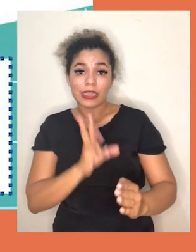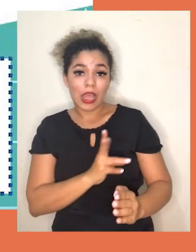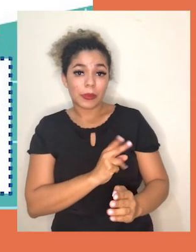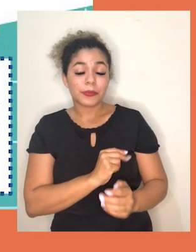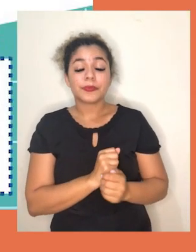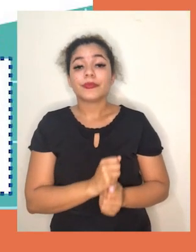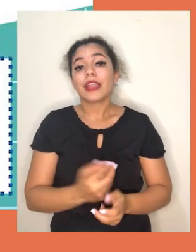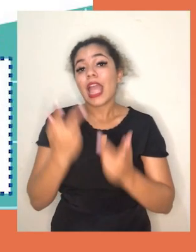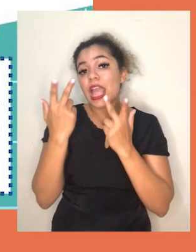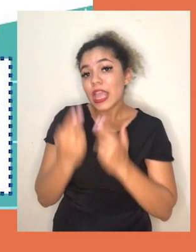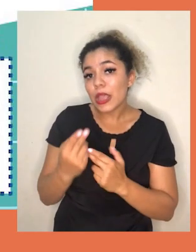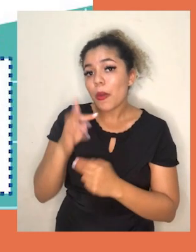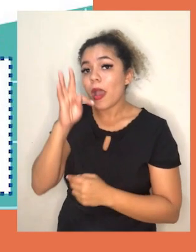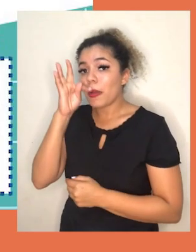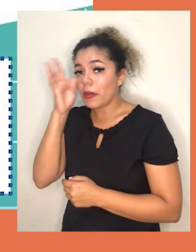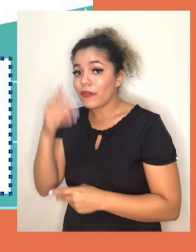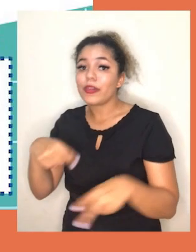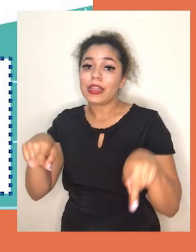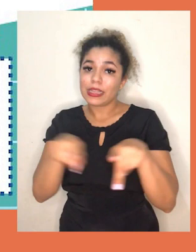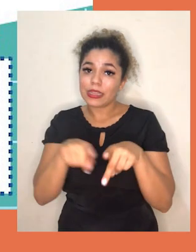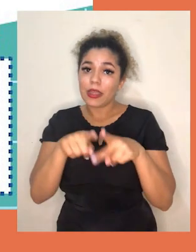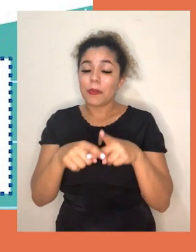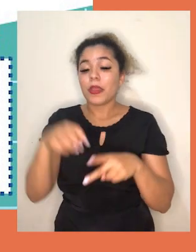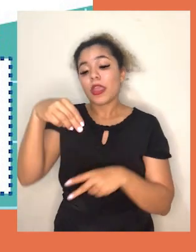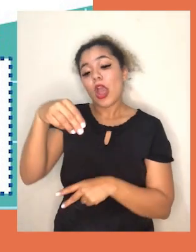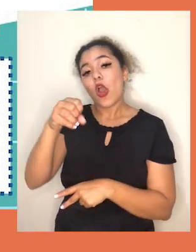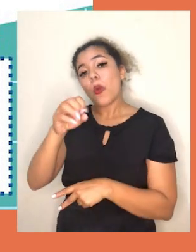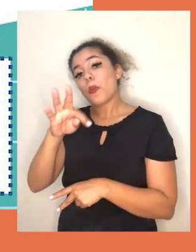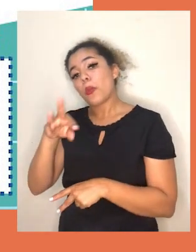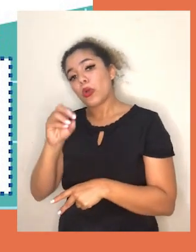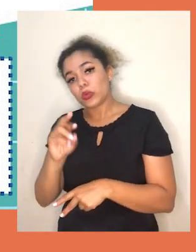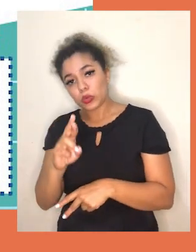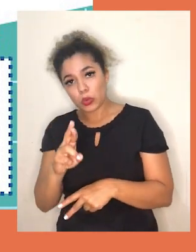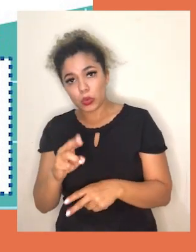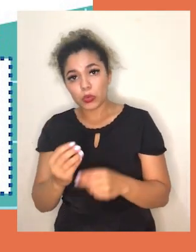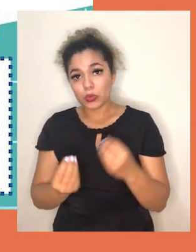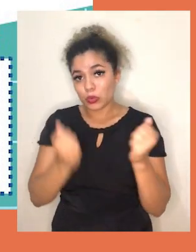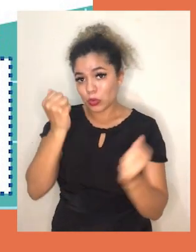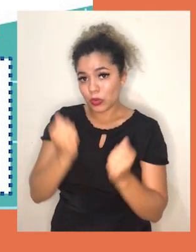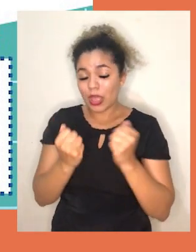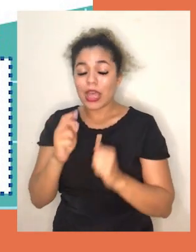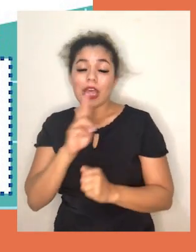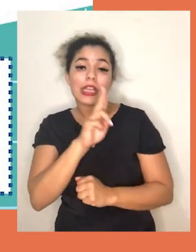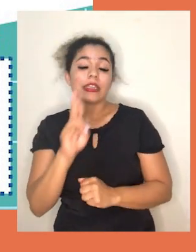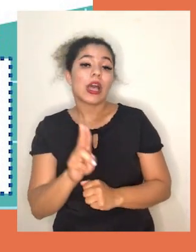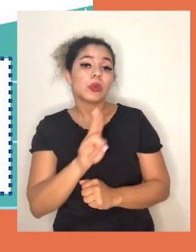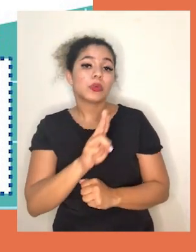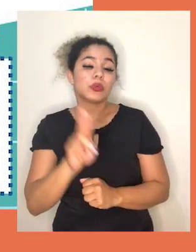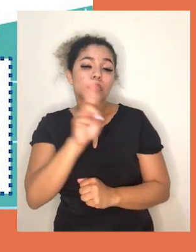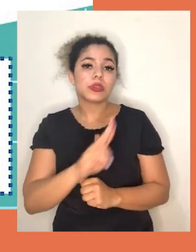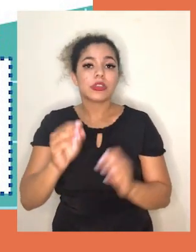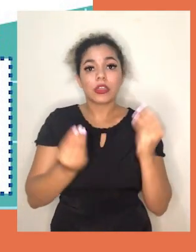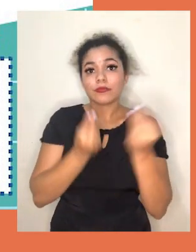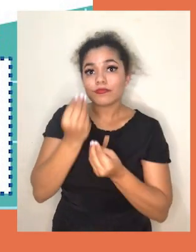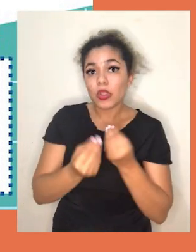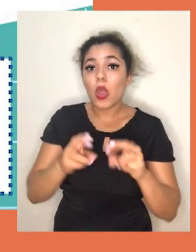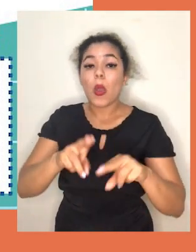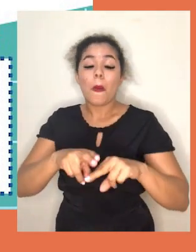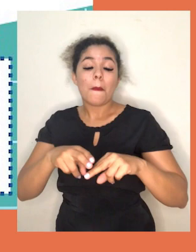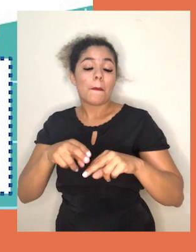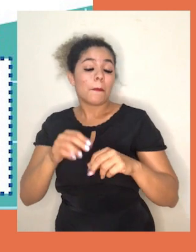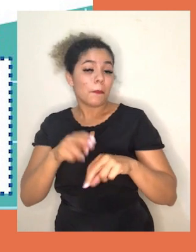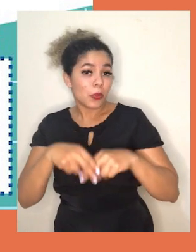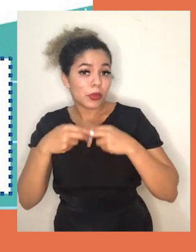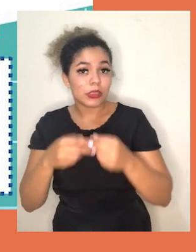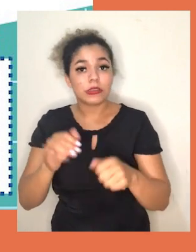o amor, né, a uma flor e um motor. E está usando o conectivo como. Por isso, é uma figura